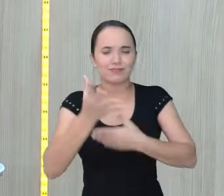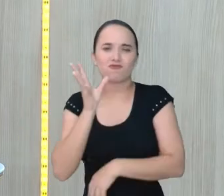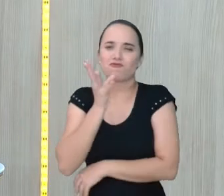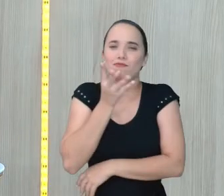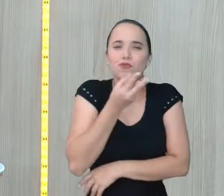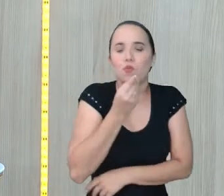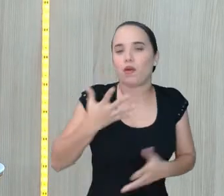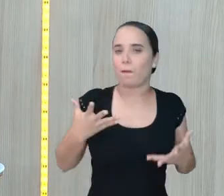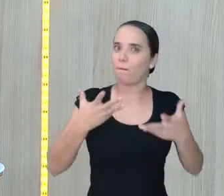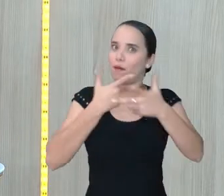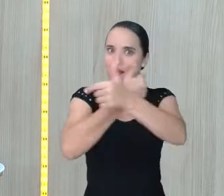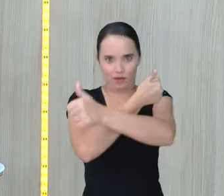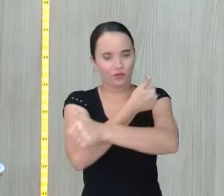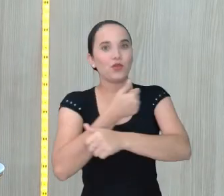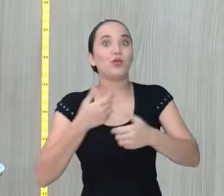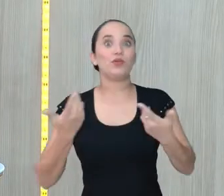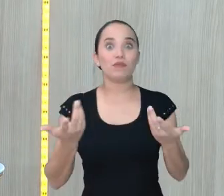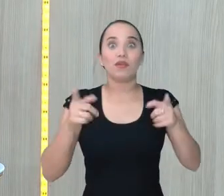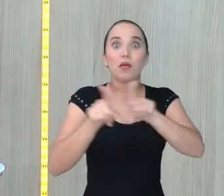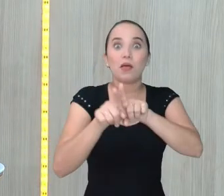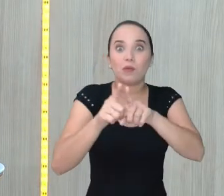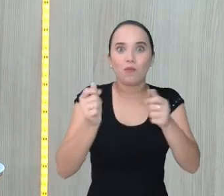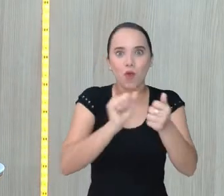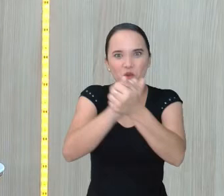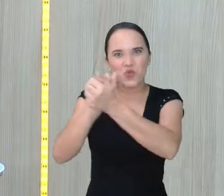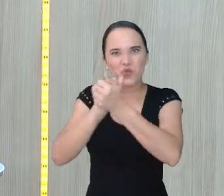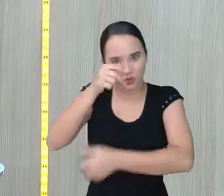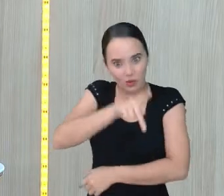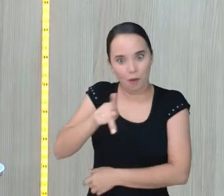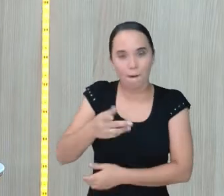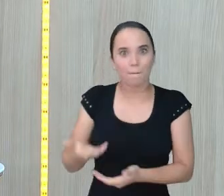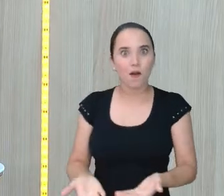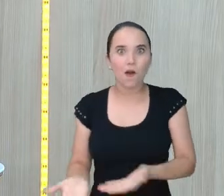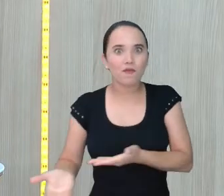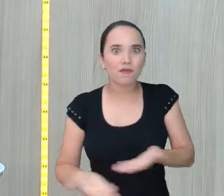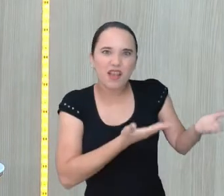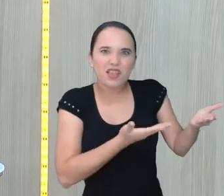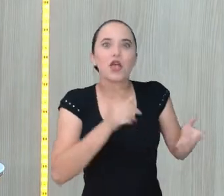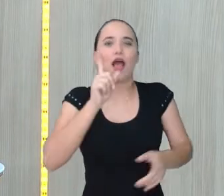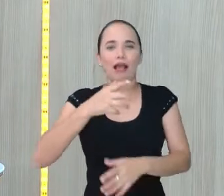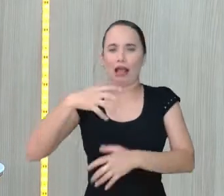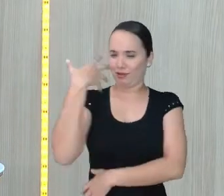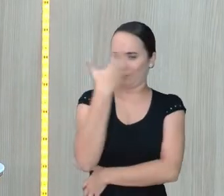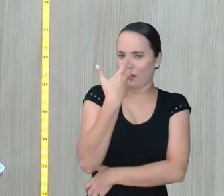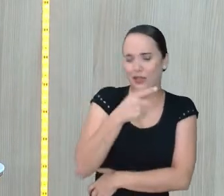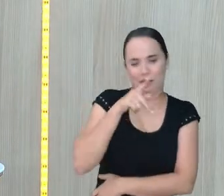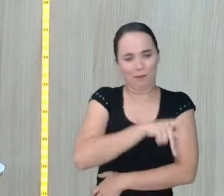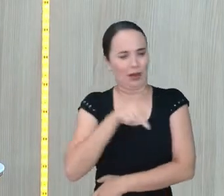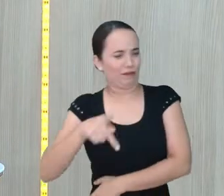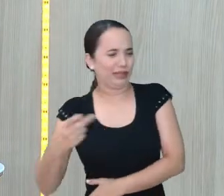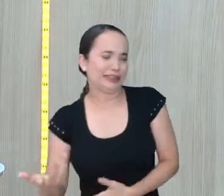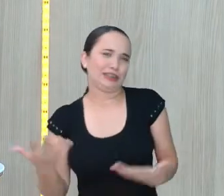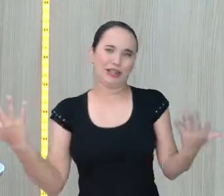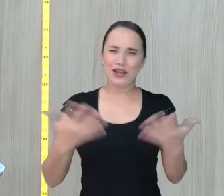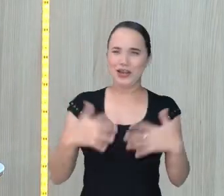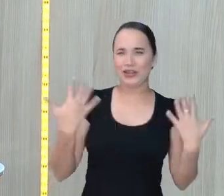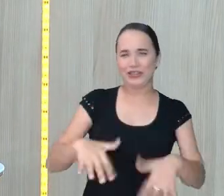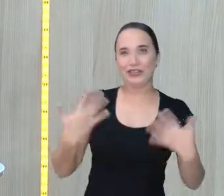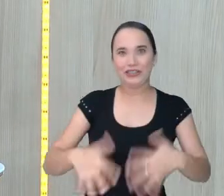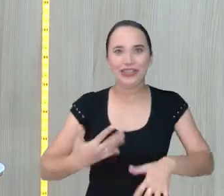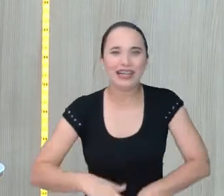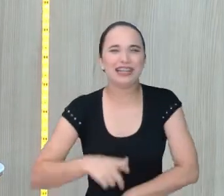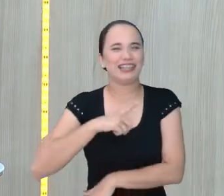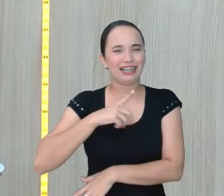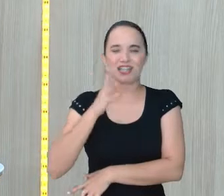que é maravilhoso. E ainda mais com essa professora aí que dá vários closes, ela é cantora, professora, é muito conhecimento.